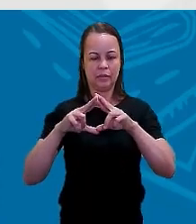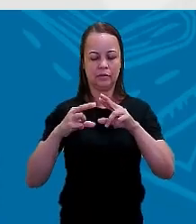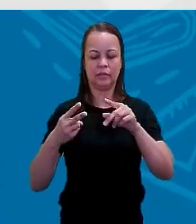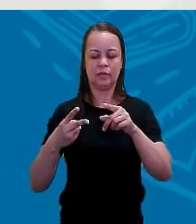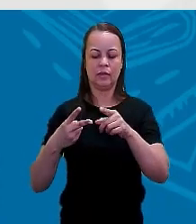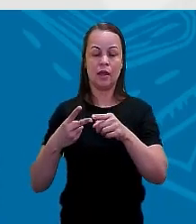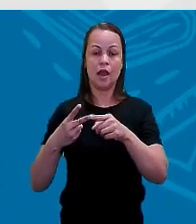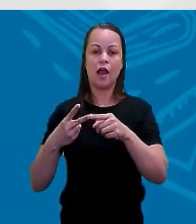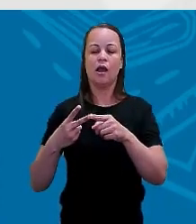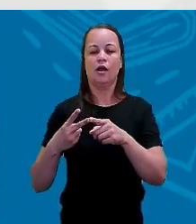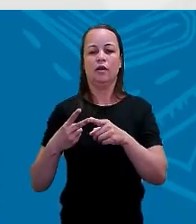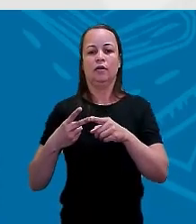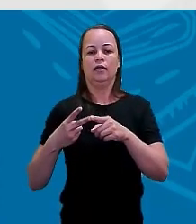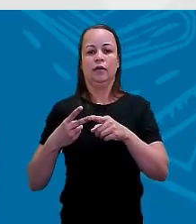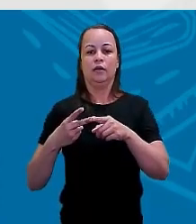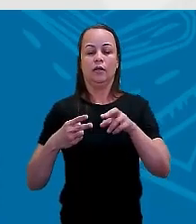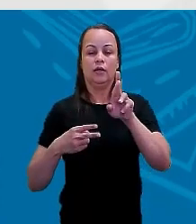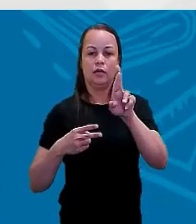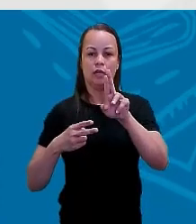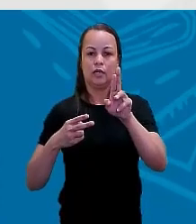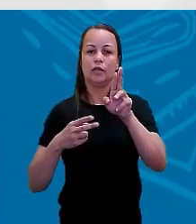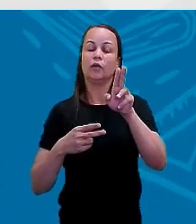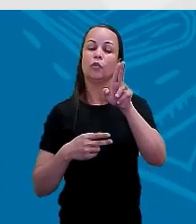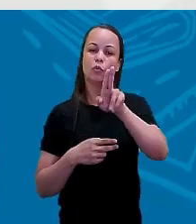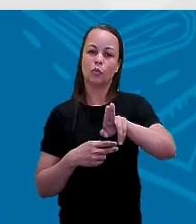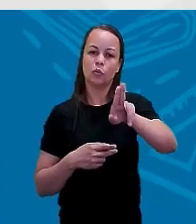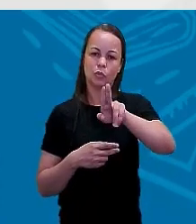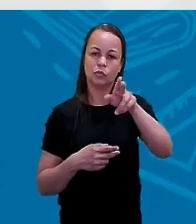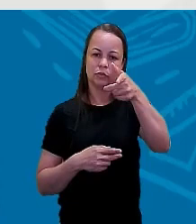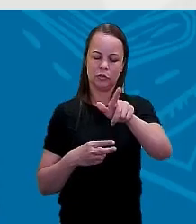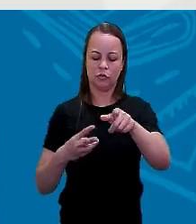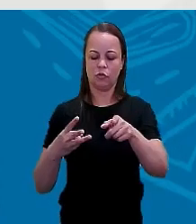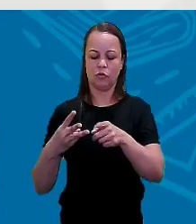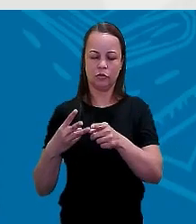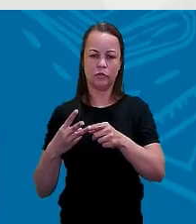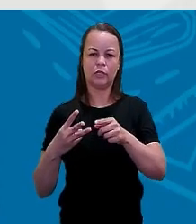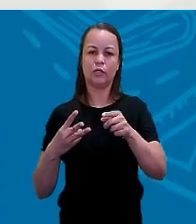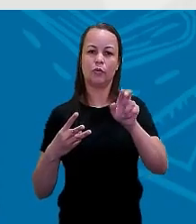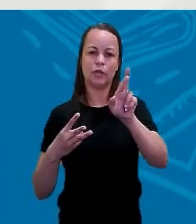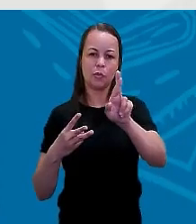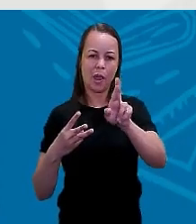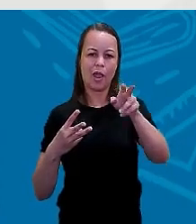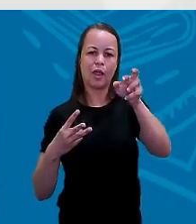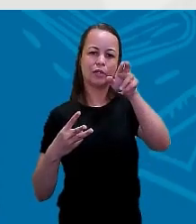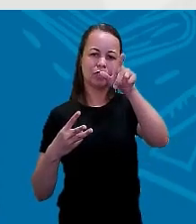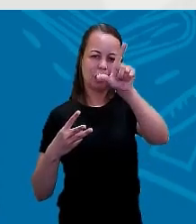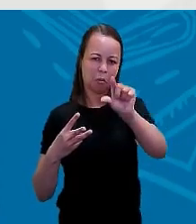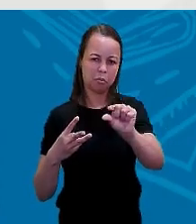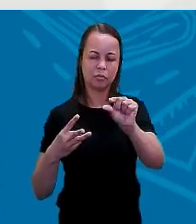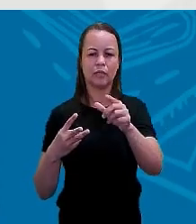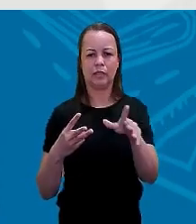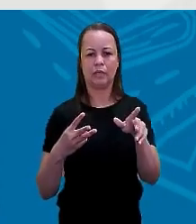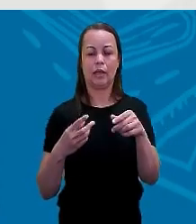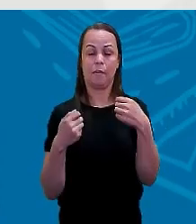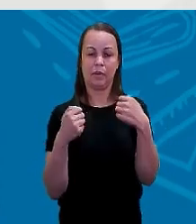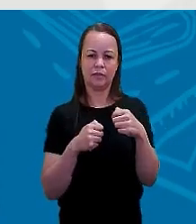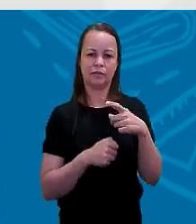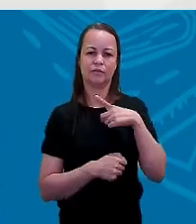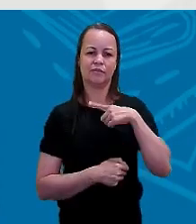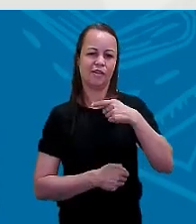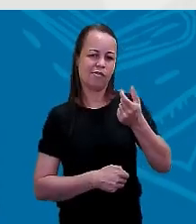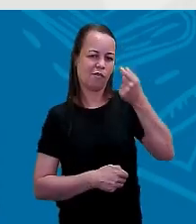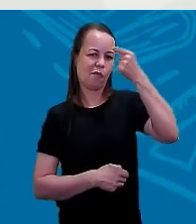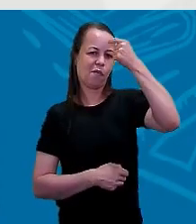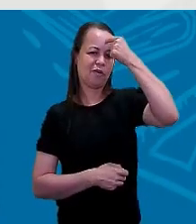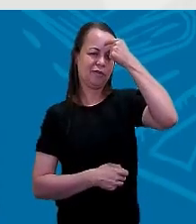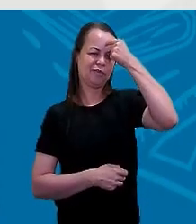da reutilização e o da redução, eles são fundamentais e nós precisamos ter consciência da importância,